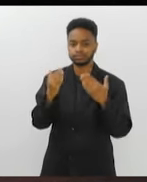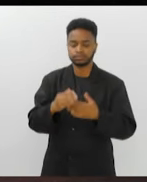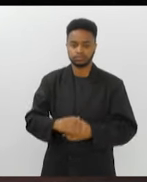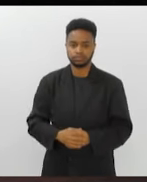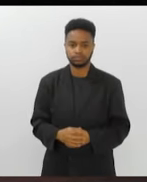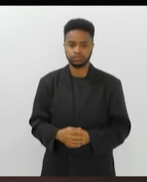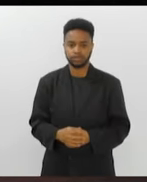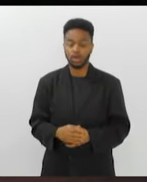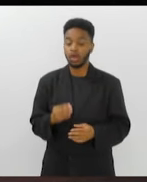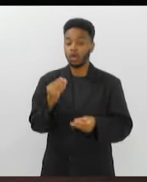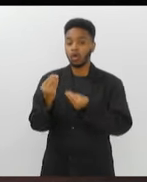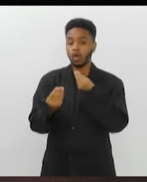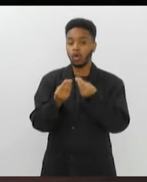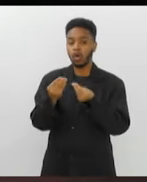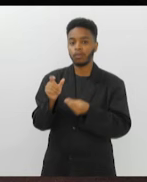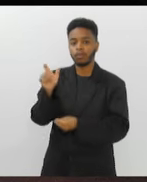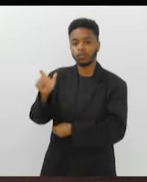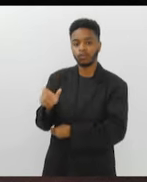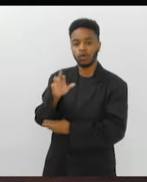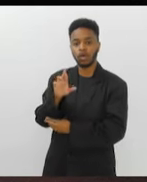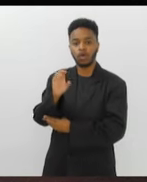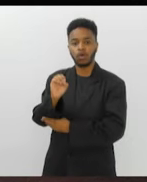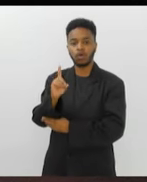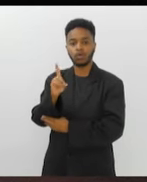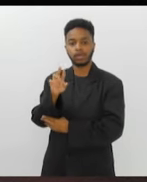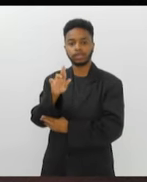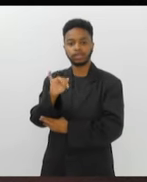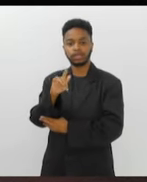de como Rodriguinho e seus comparsas